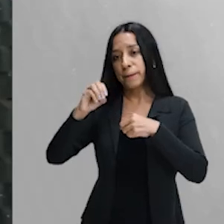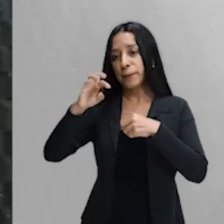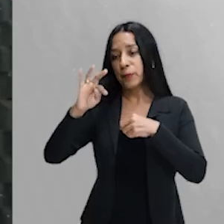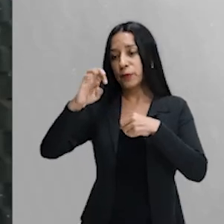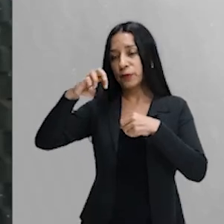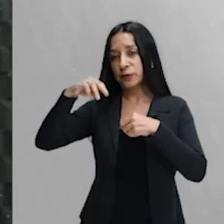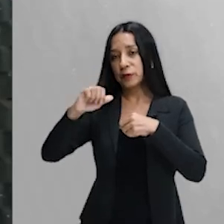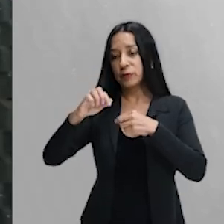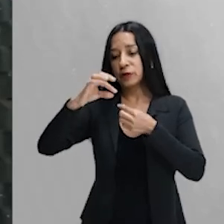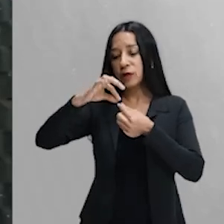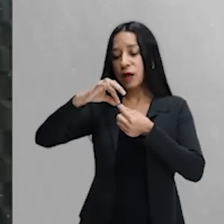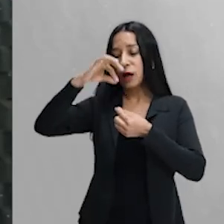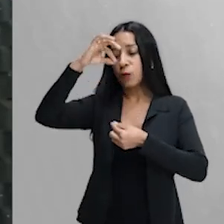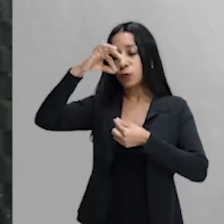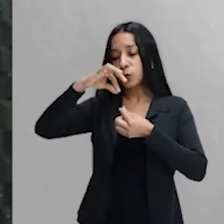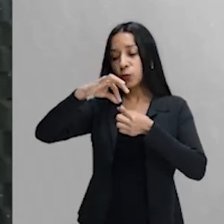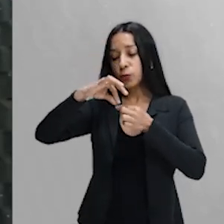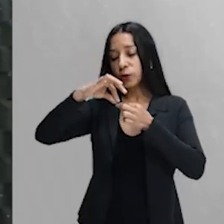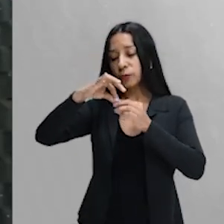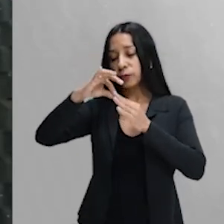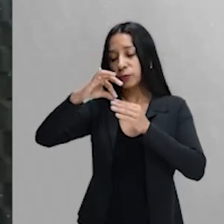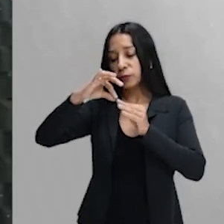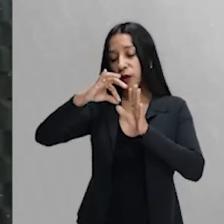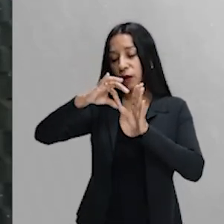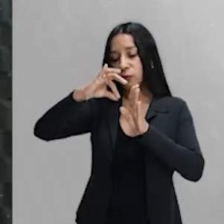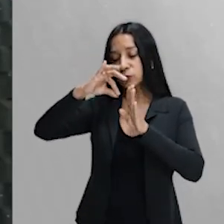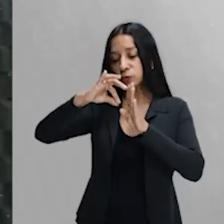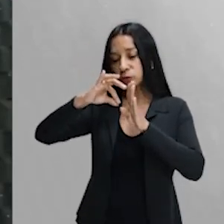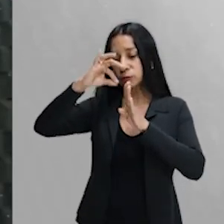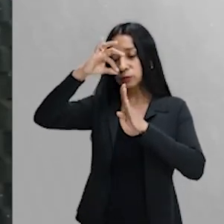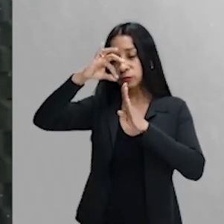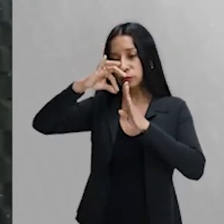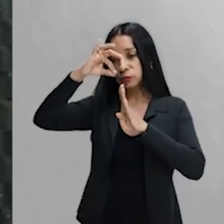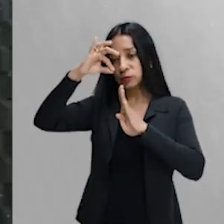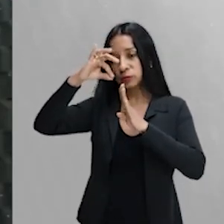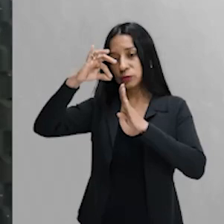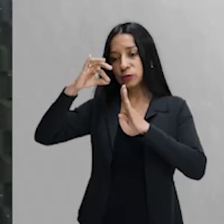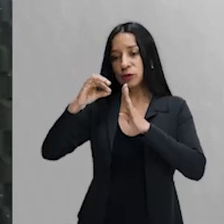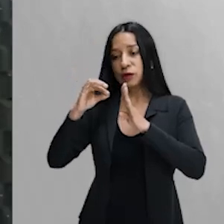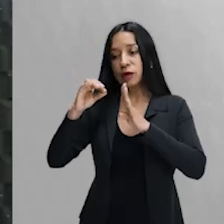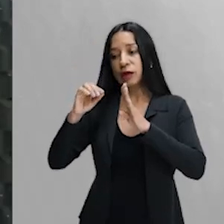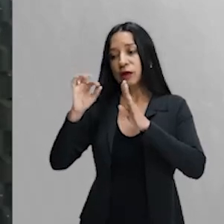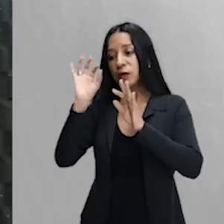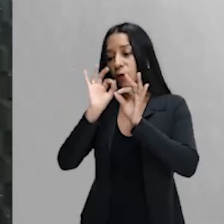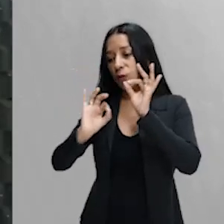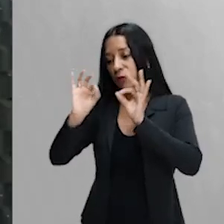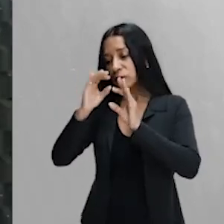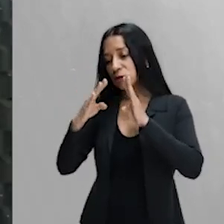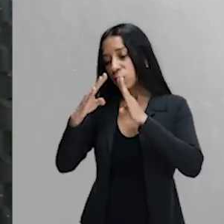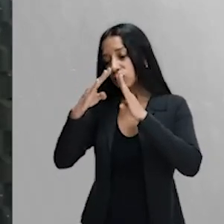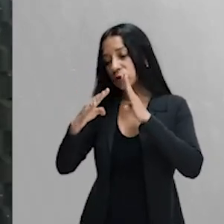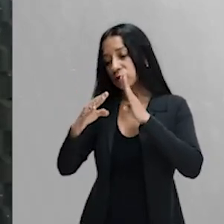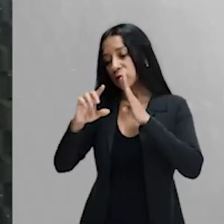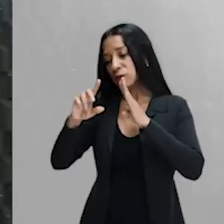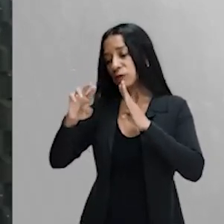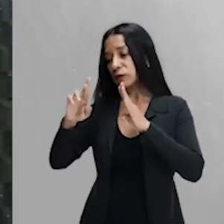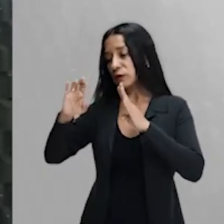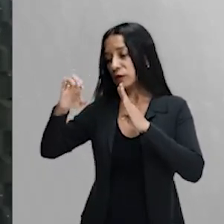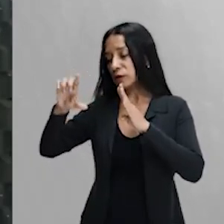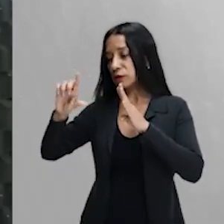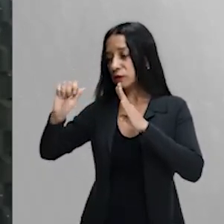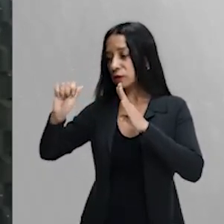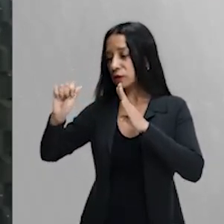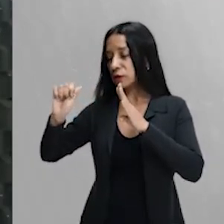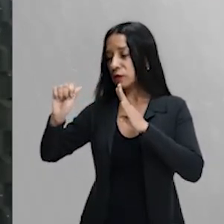A altura, o apótema da pirâmide e o apótema da base, ele forma um triângulo retângulo, né? E aí você